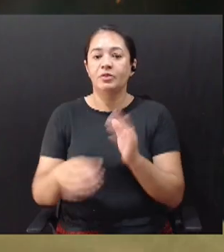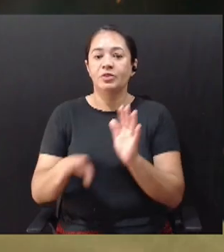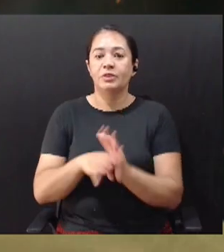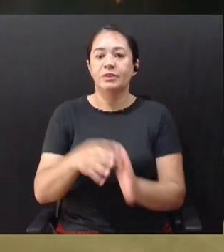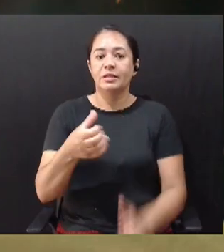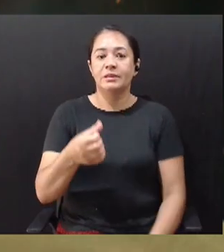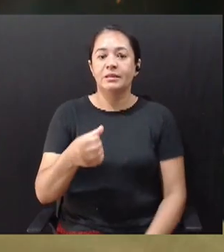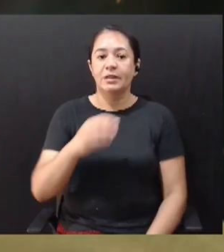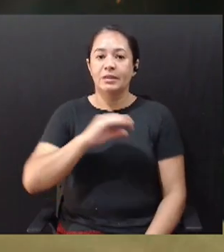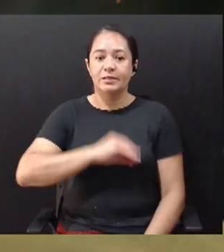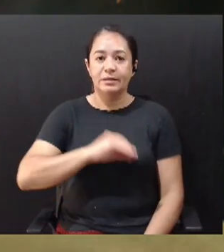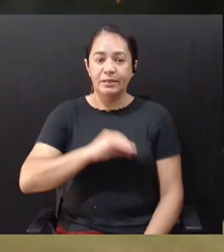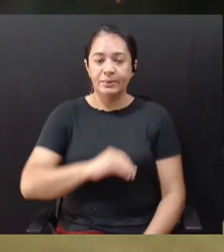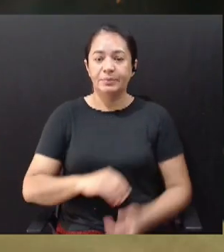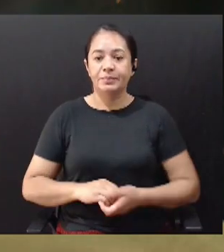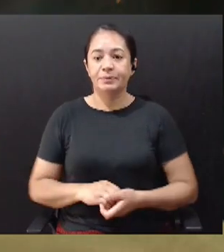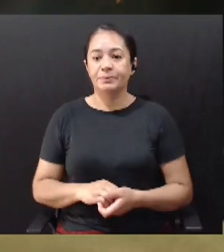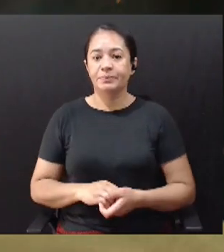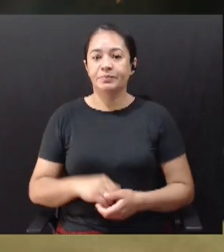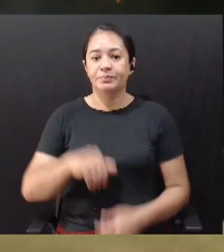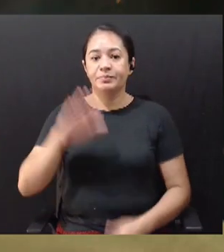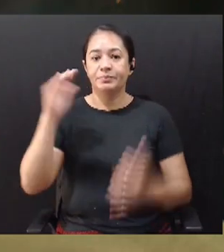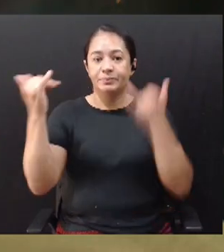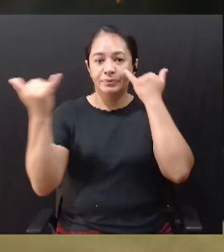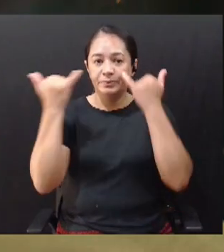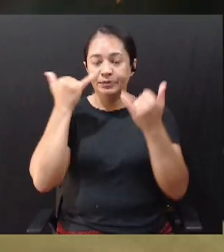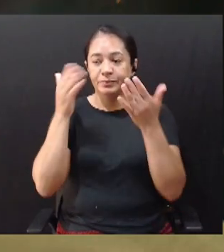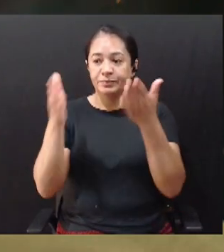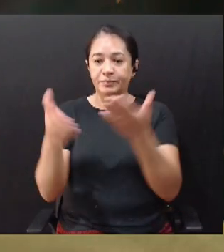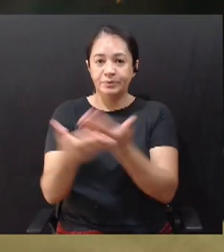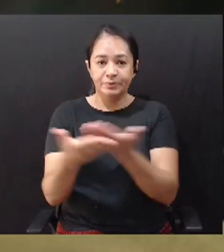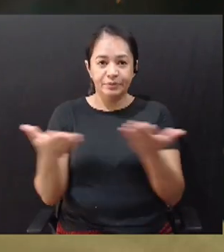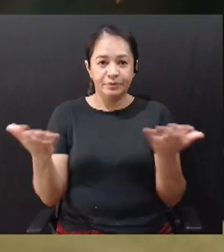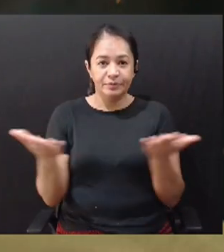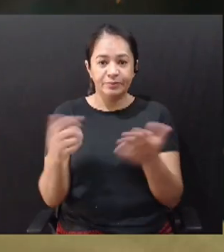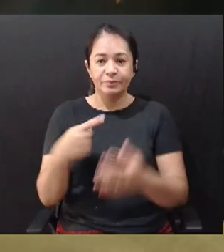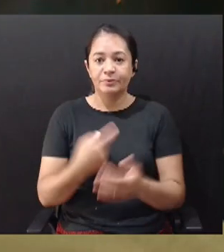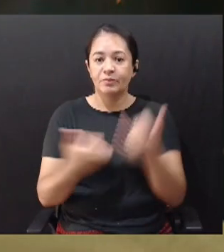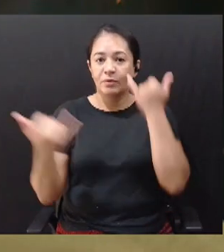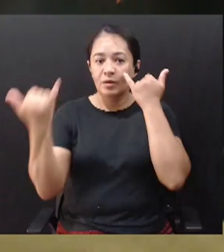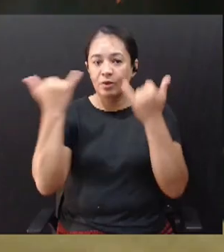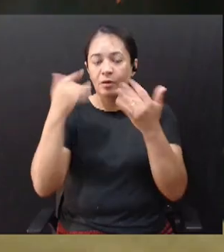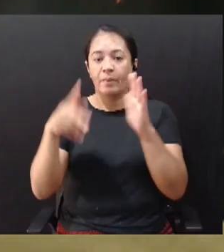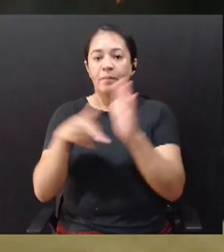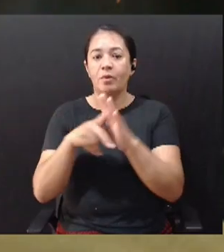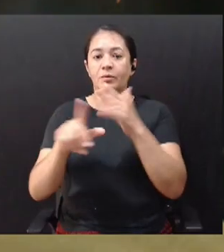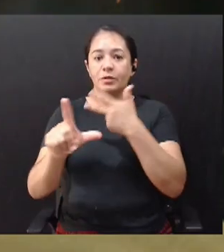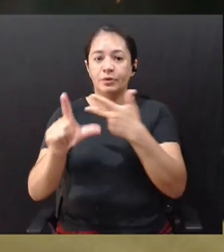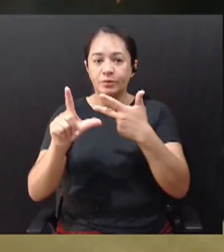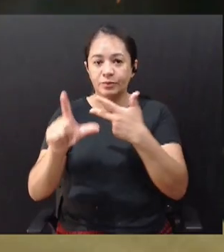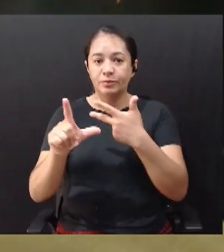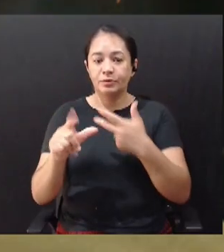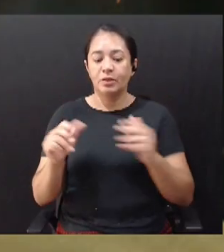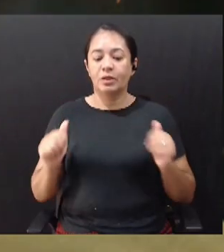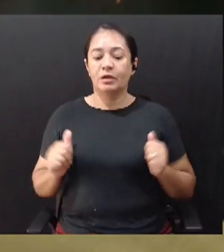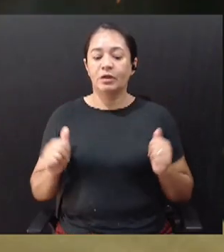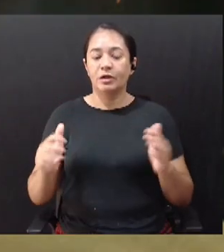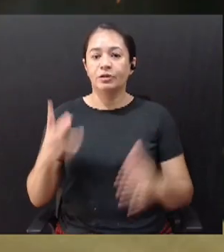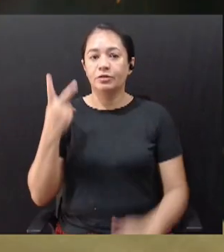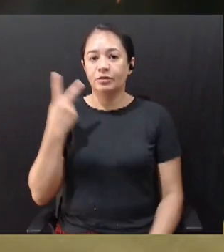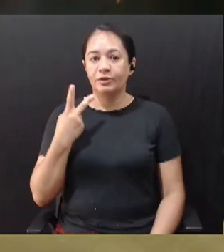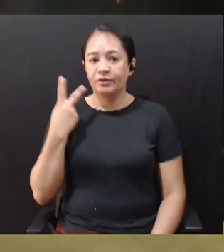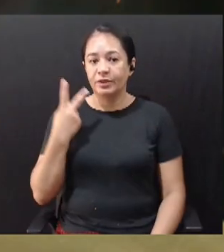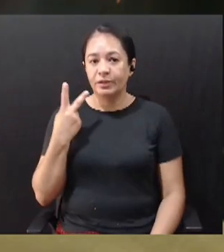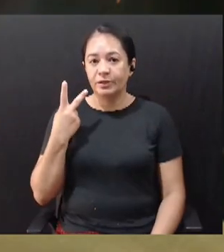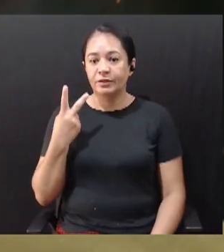mínimos. Mais informação chegando para você. Agora a gente traz informação do Legislativo. Por iniciativa da vereadora Paula Miguel e